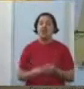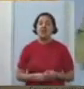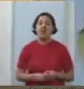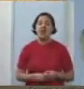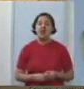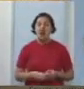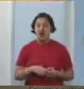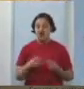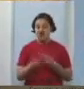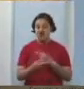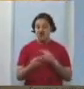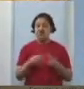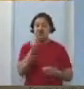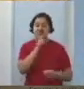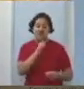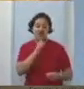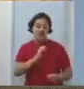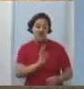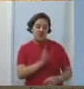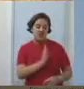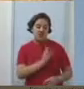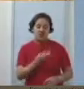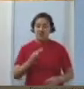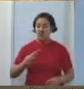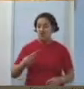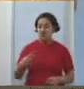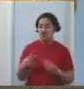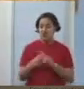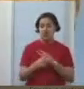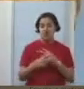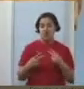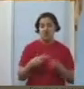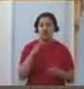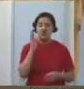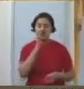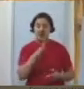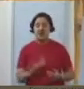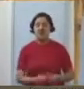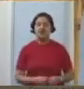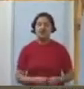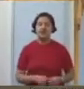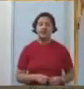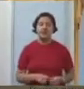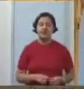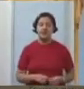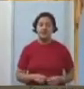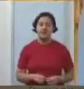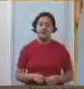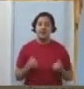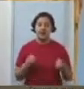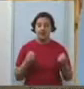vícios e é preciso despir-se do homem e da mulher velhos